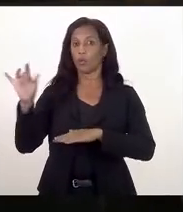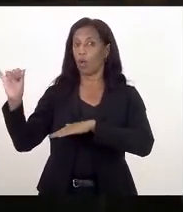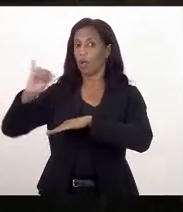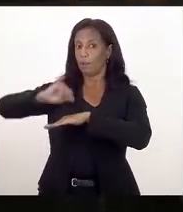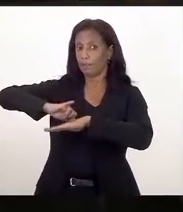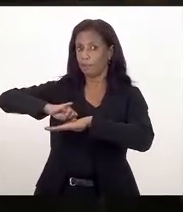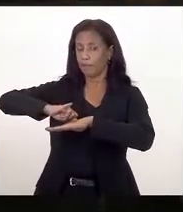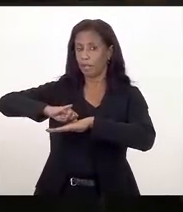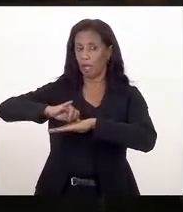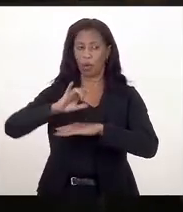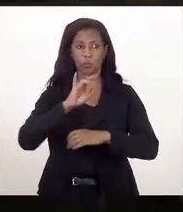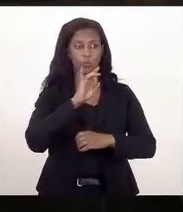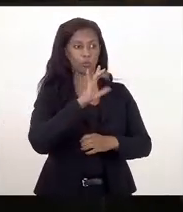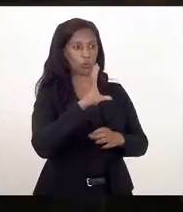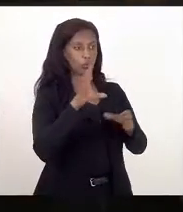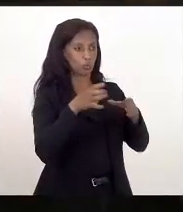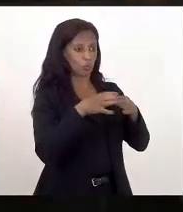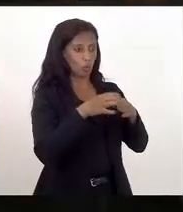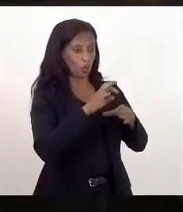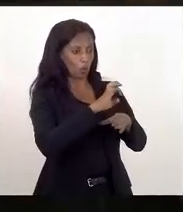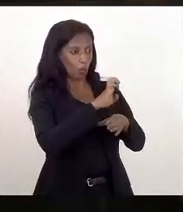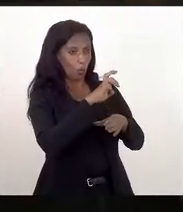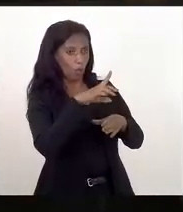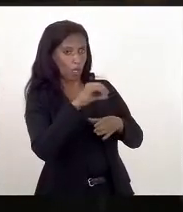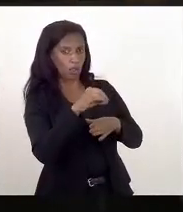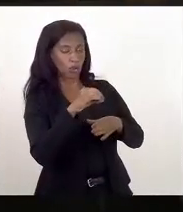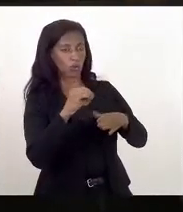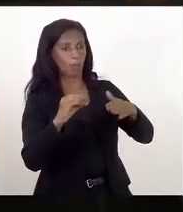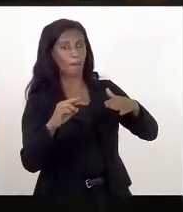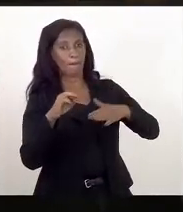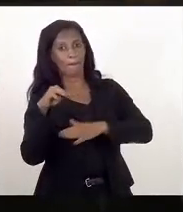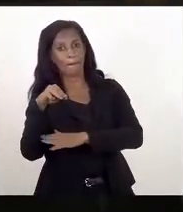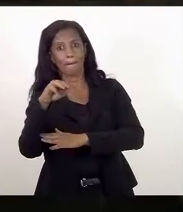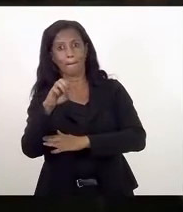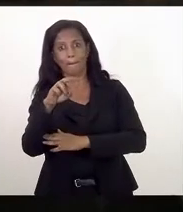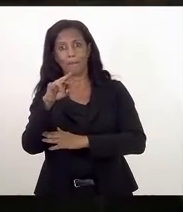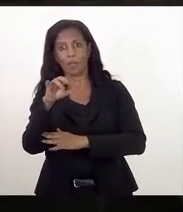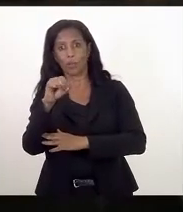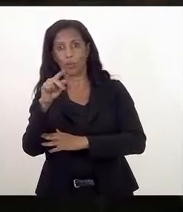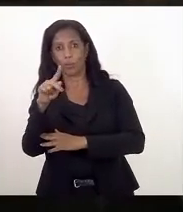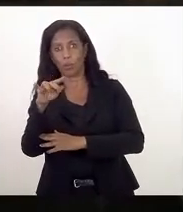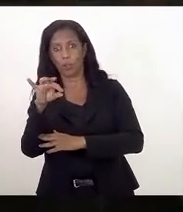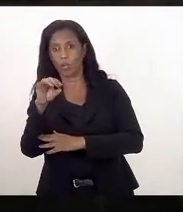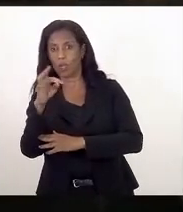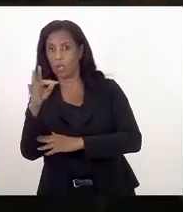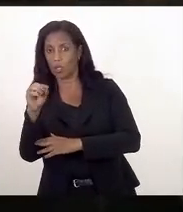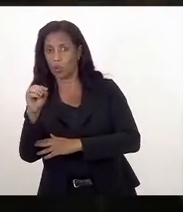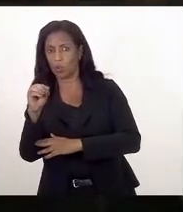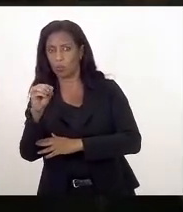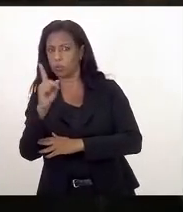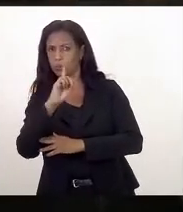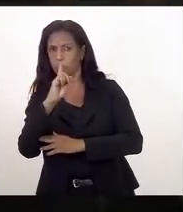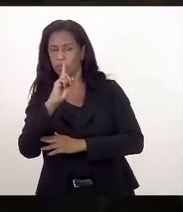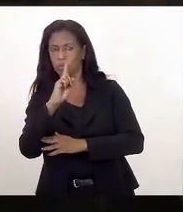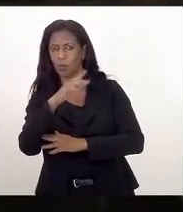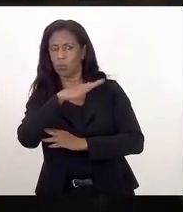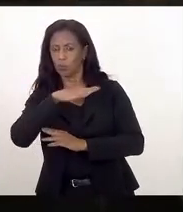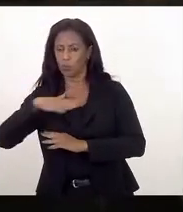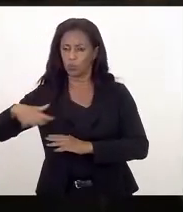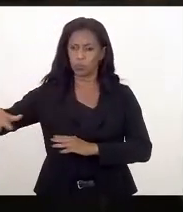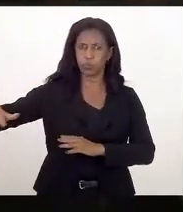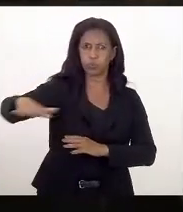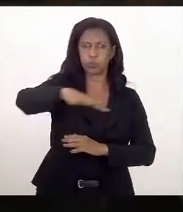não atende apenas o eixo metropolitano. Ela está nos 92 municípios do Estado do Rio de Janeiro.